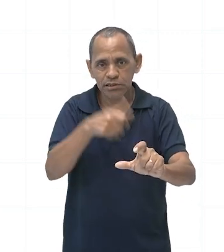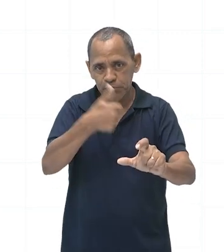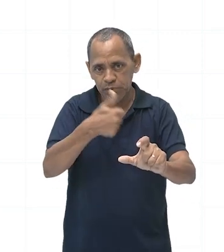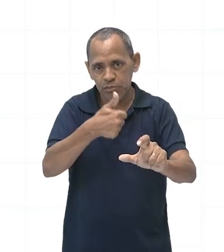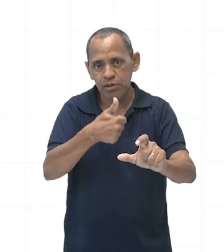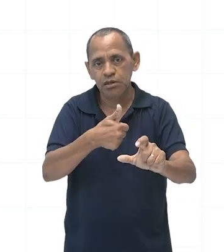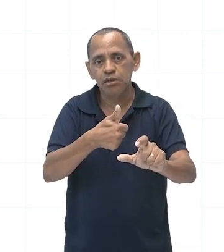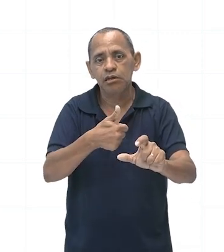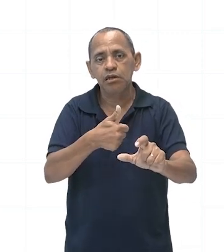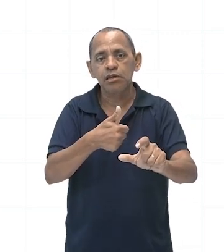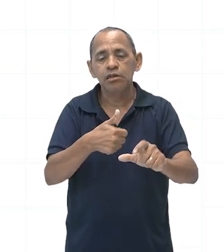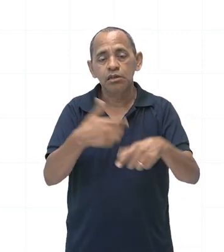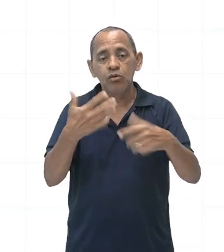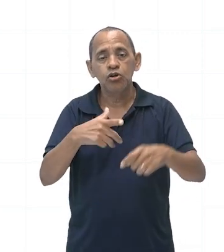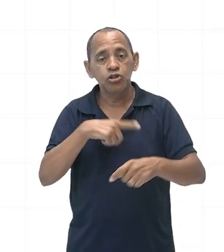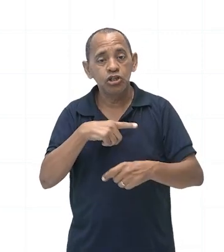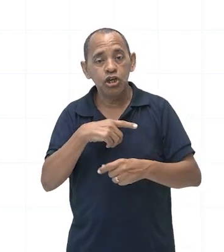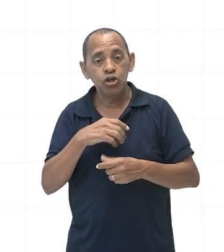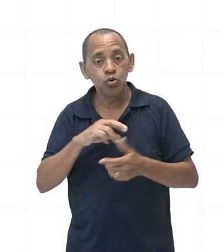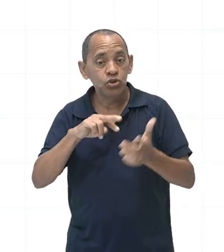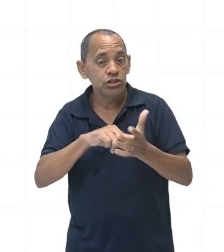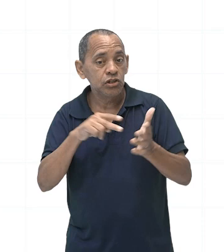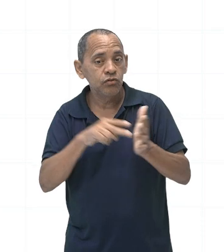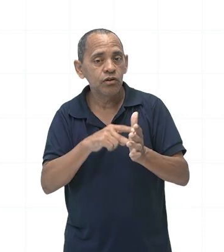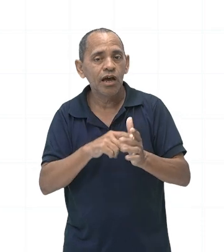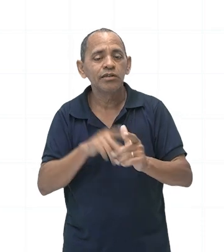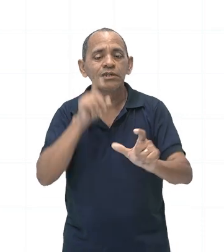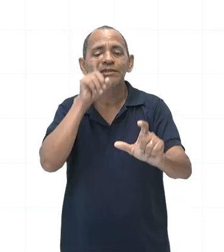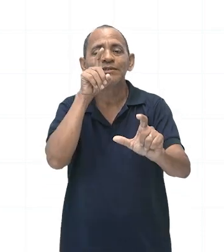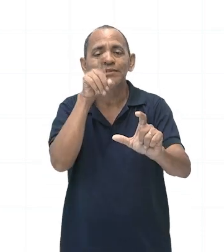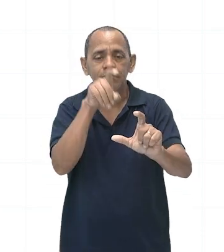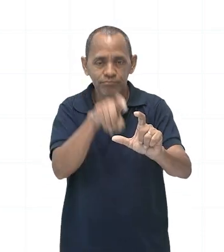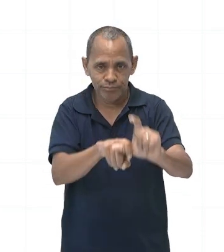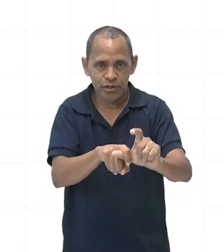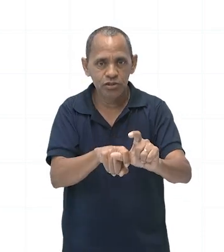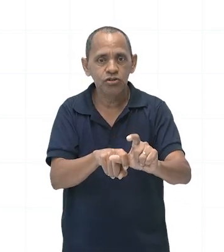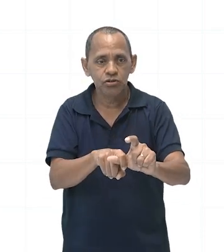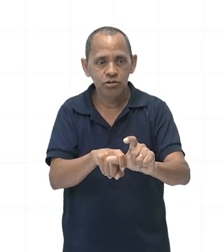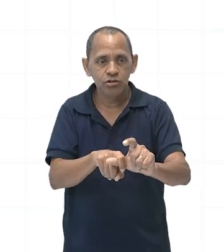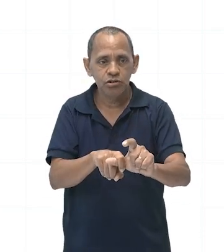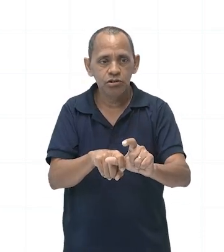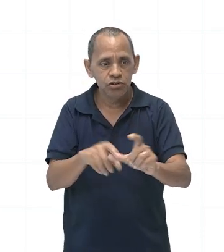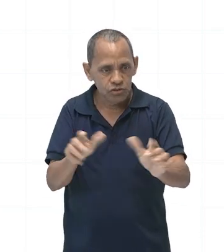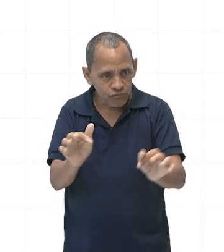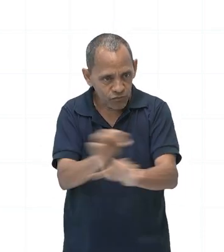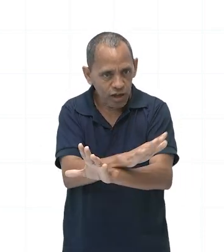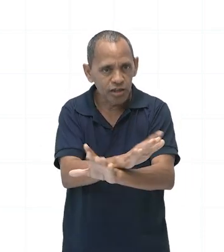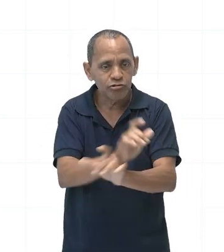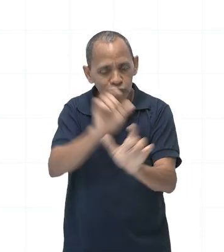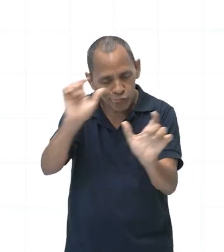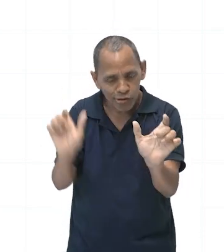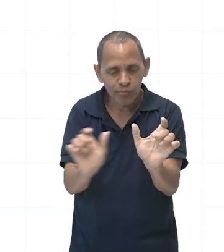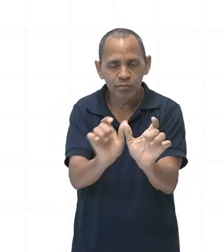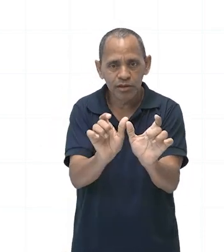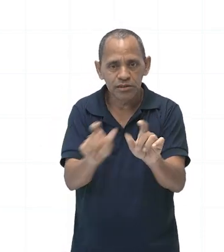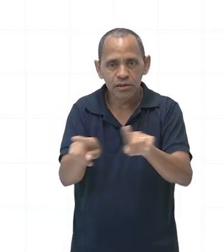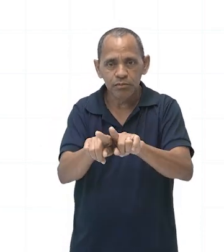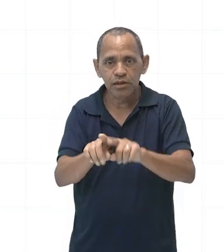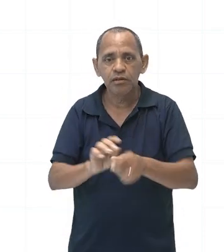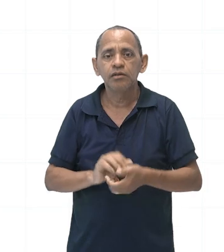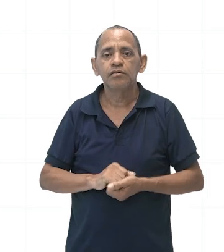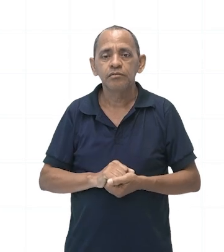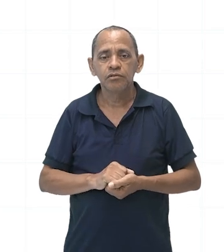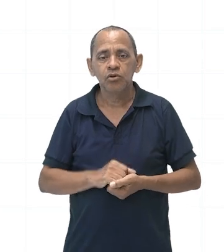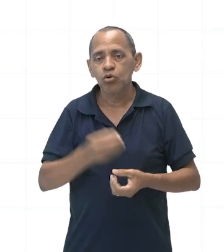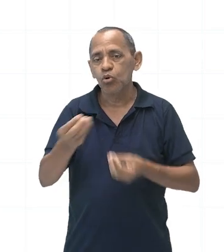um sentido que depende completamente da minha oração principal. Esses são dois termos que nós vamos ter que levar para